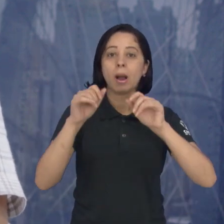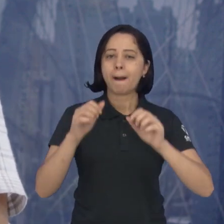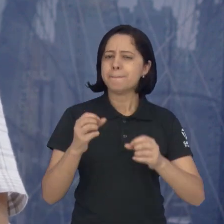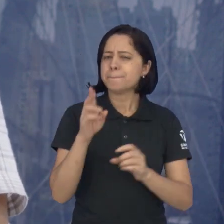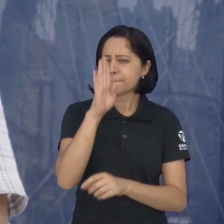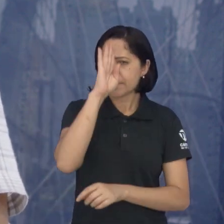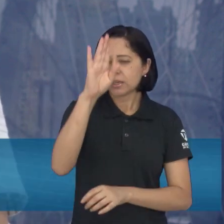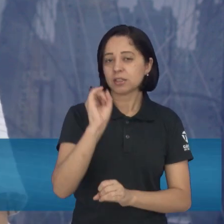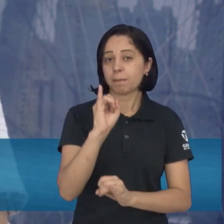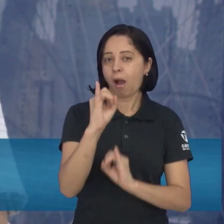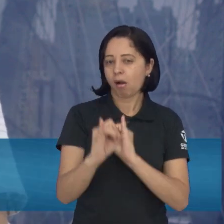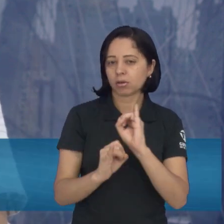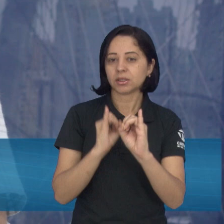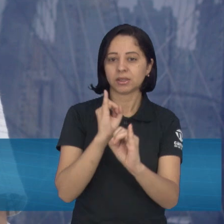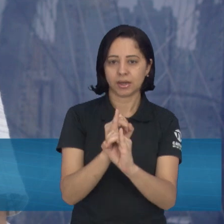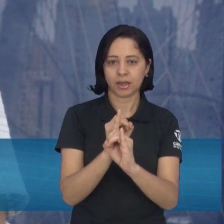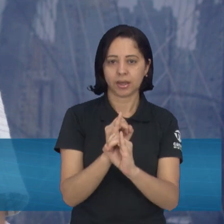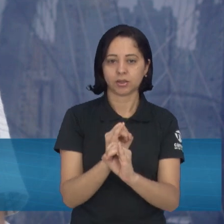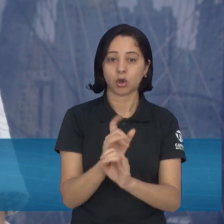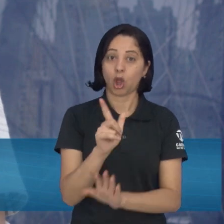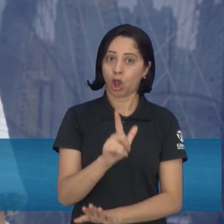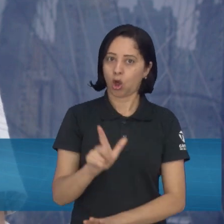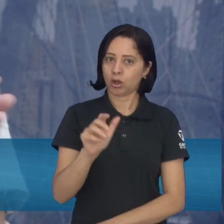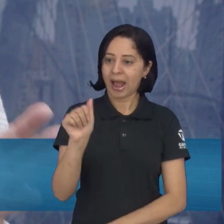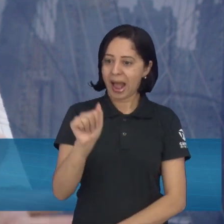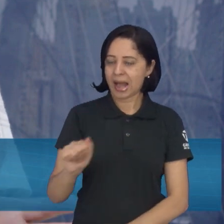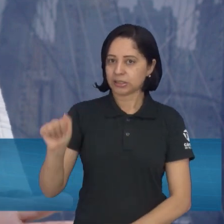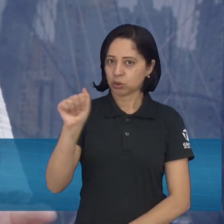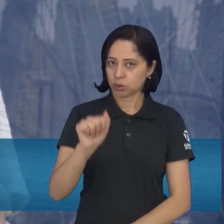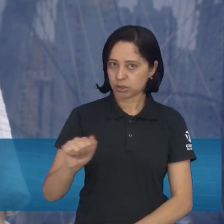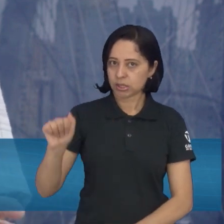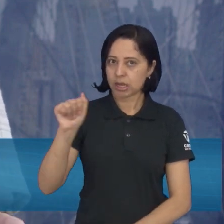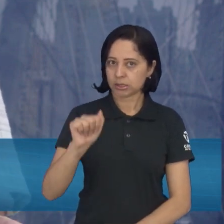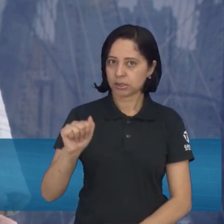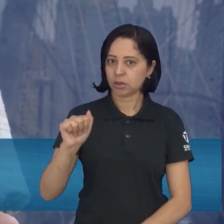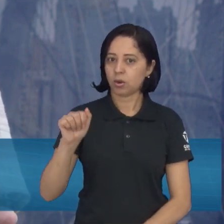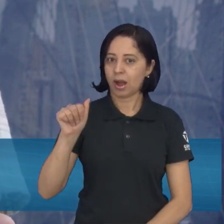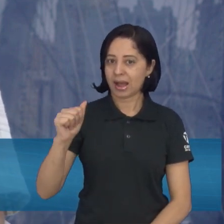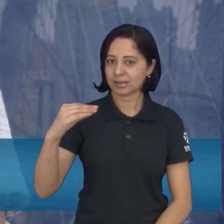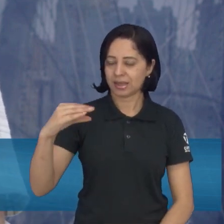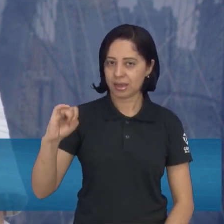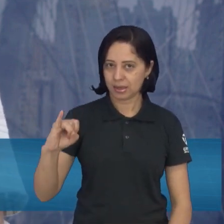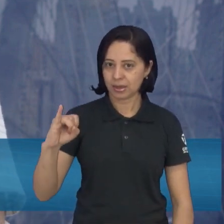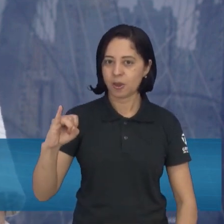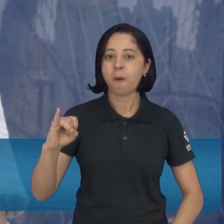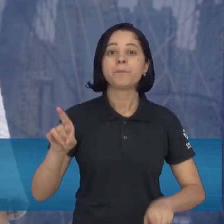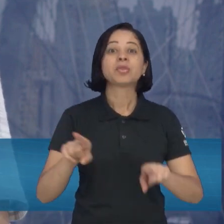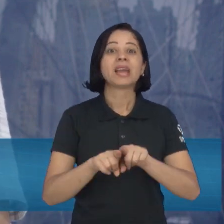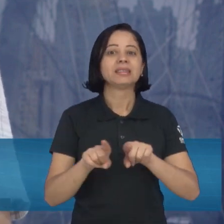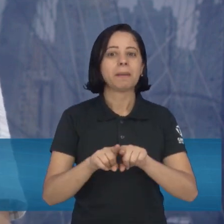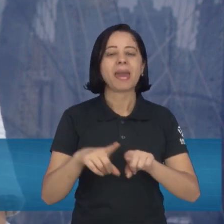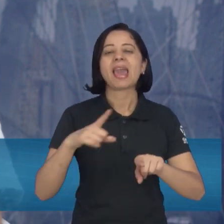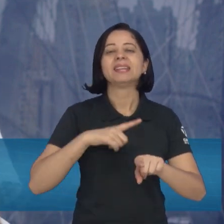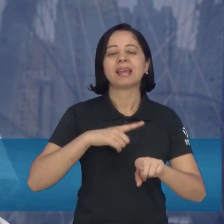internet. E, claro, a Associação Comercial, ela tanto na questão do Black Friday, né, que depois